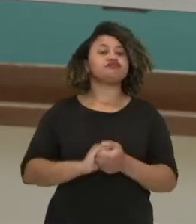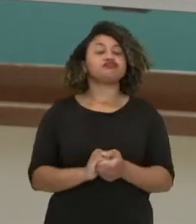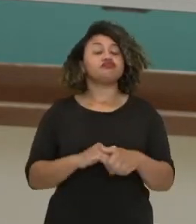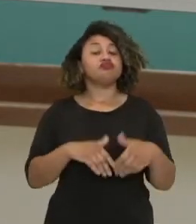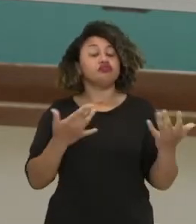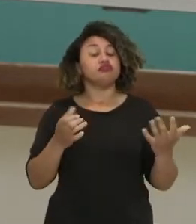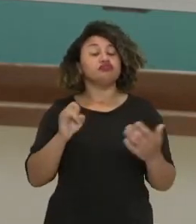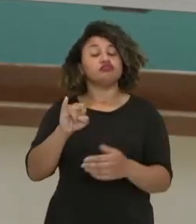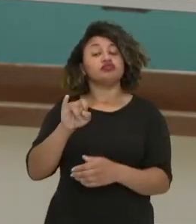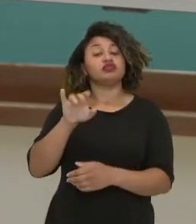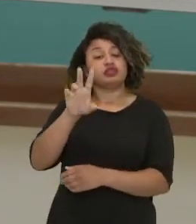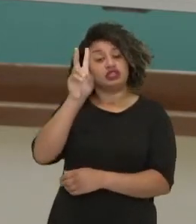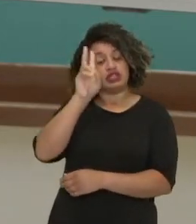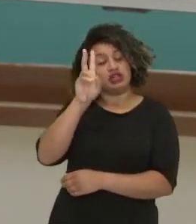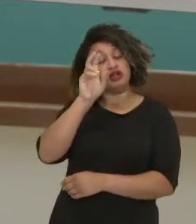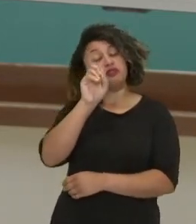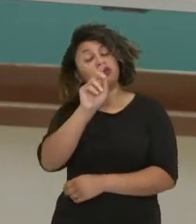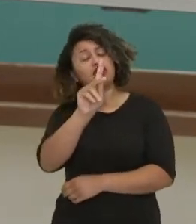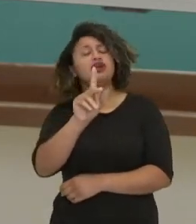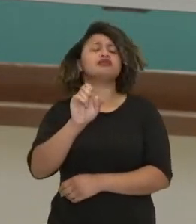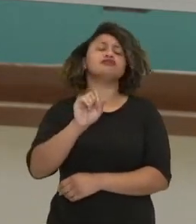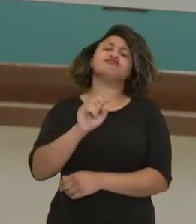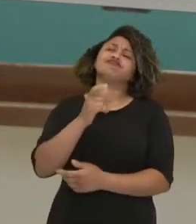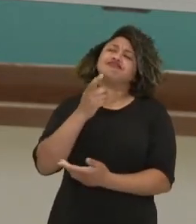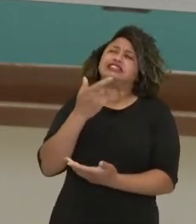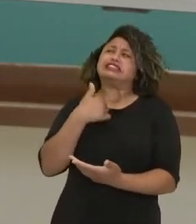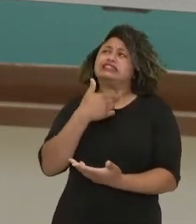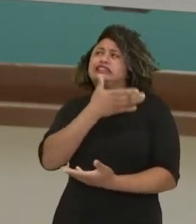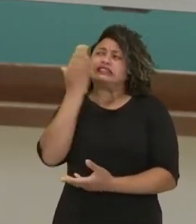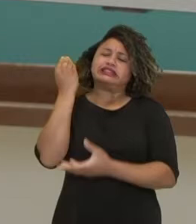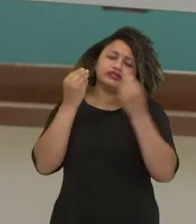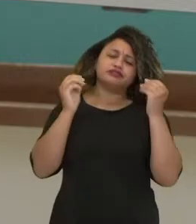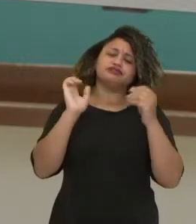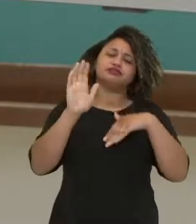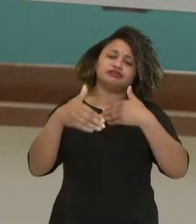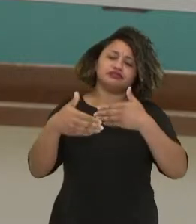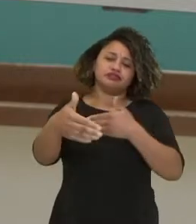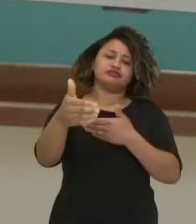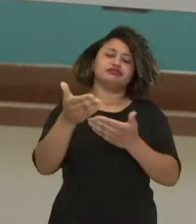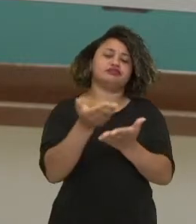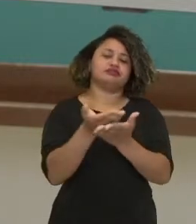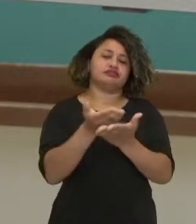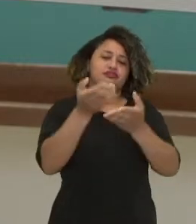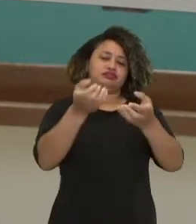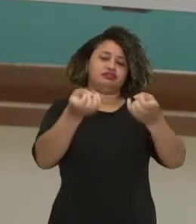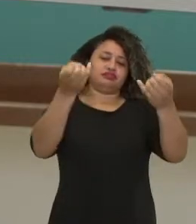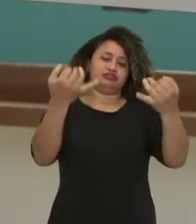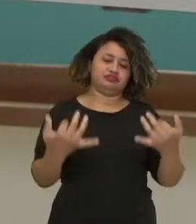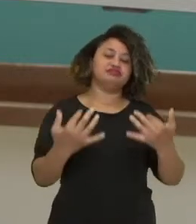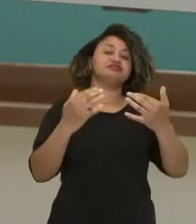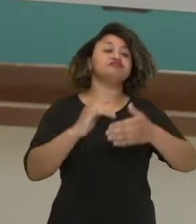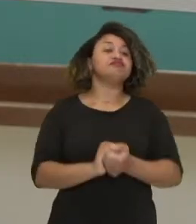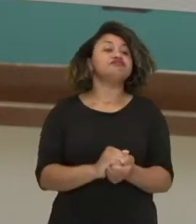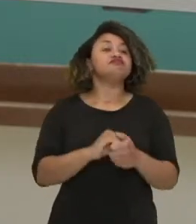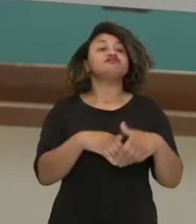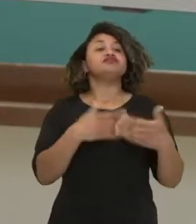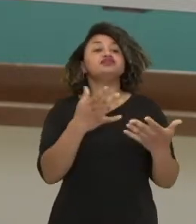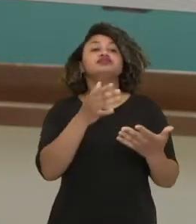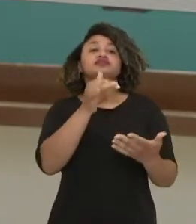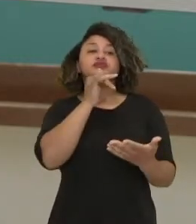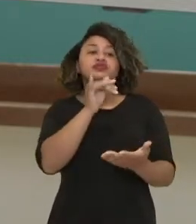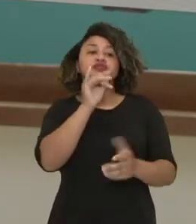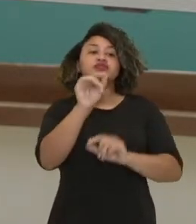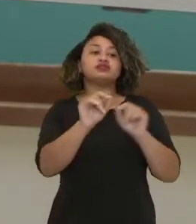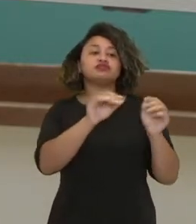você lembra, ok. Se não lembra, pessoal, nós vamos falar sobre isso no decorrer da nossa aula. Então, por exemplo aqui, pessoal,